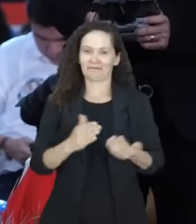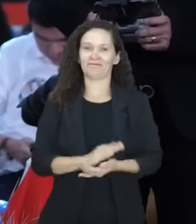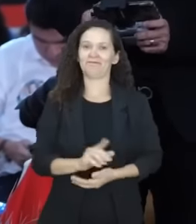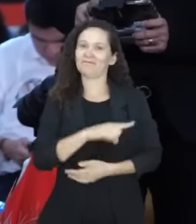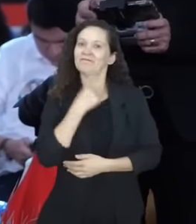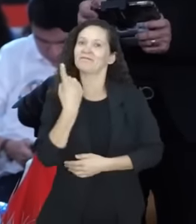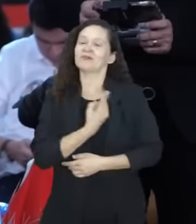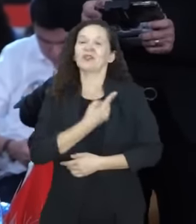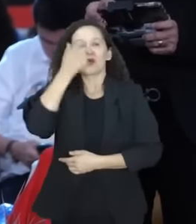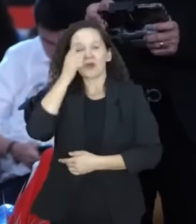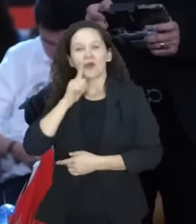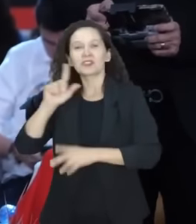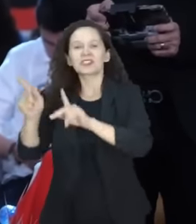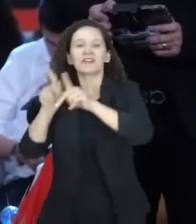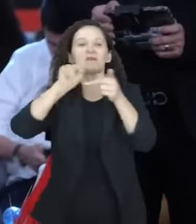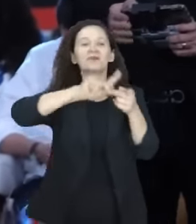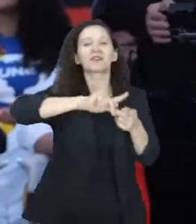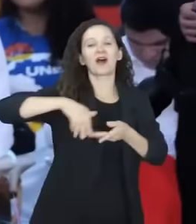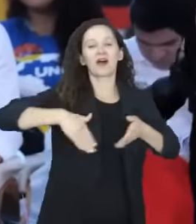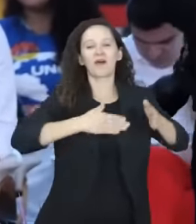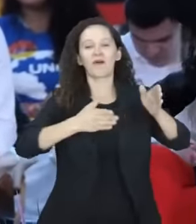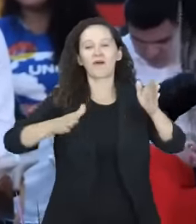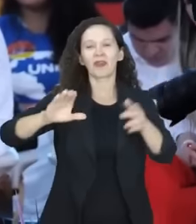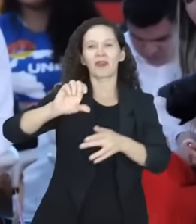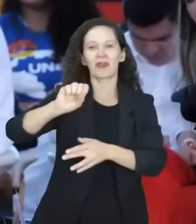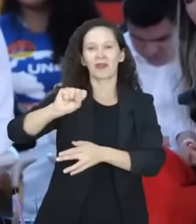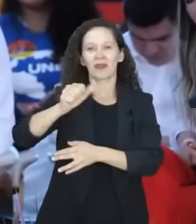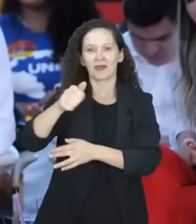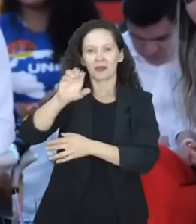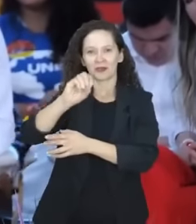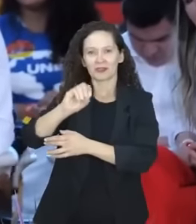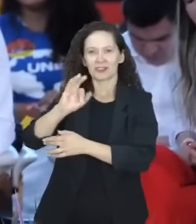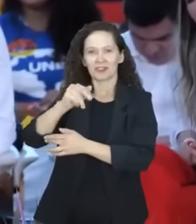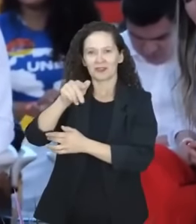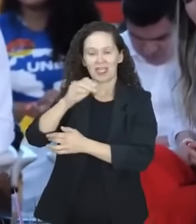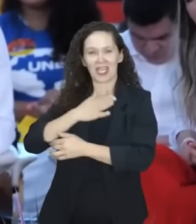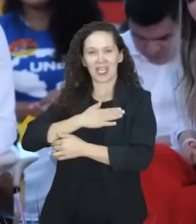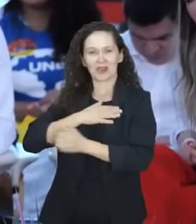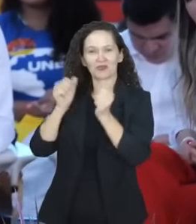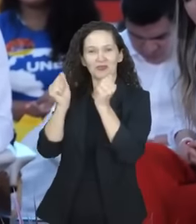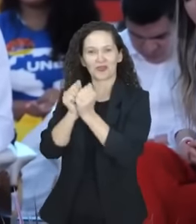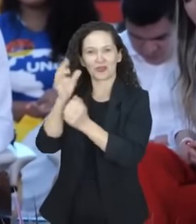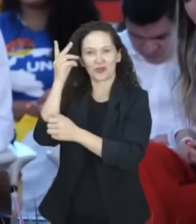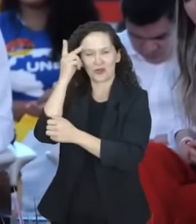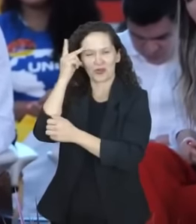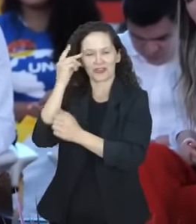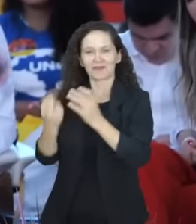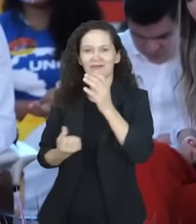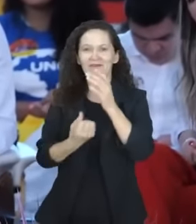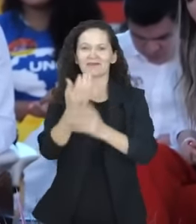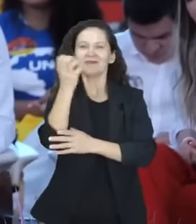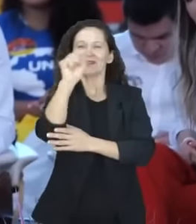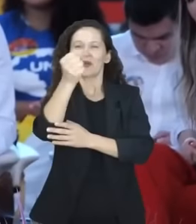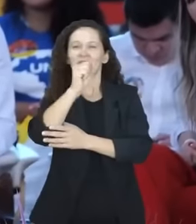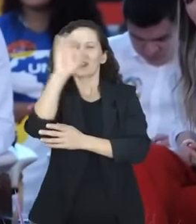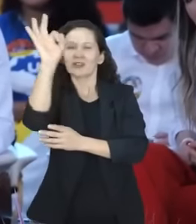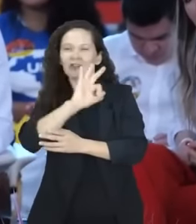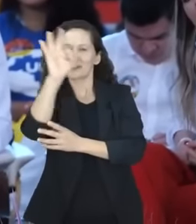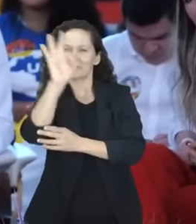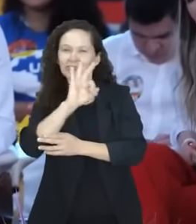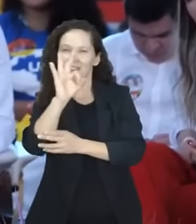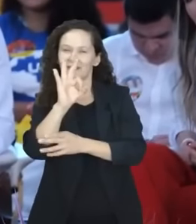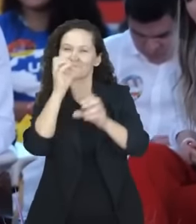transposição. Eu e a Dilma fizemos 88% das obras. O outro, o que deu o